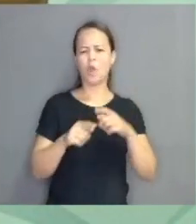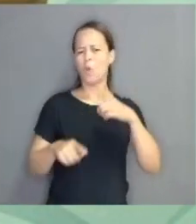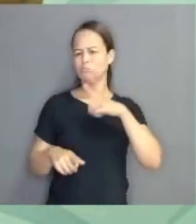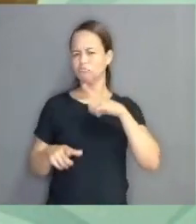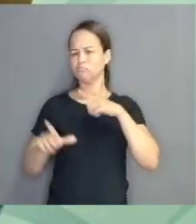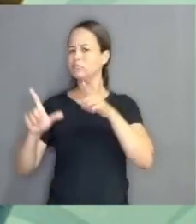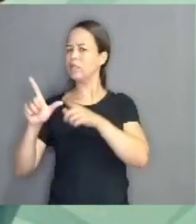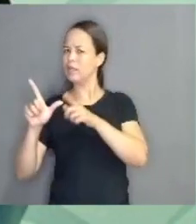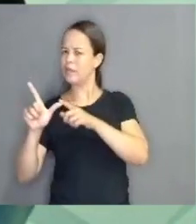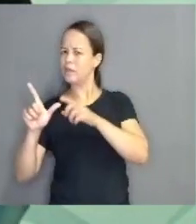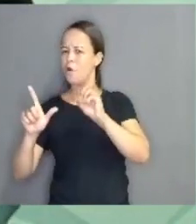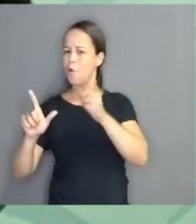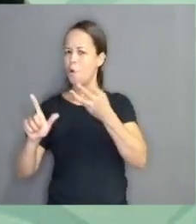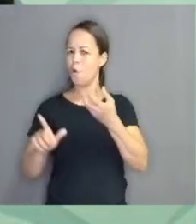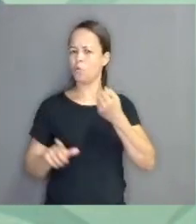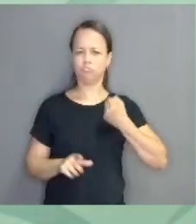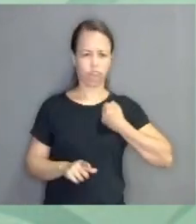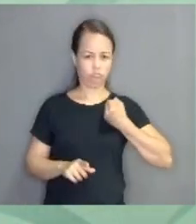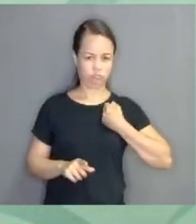ou números?